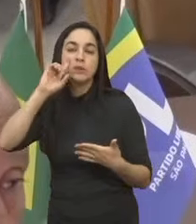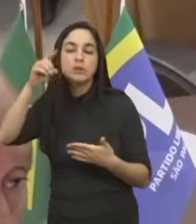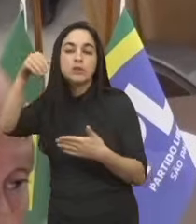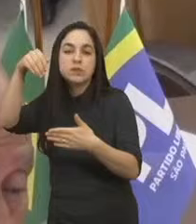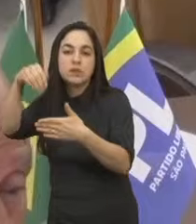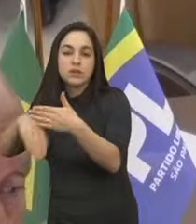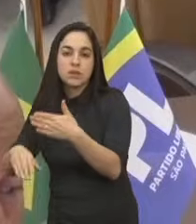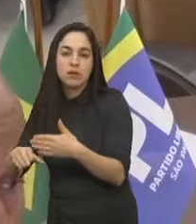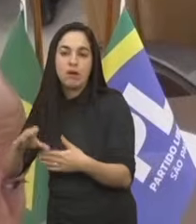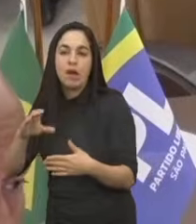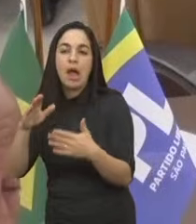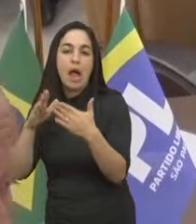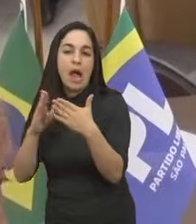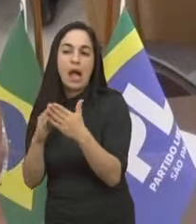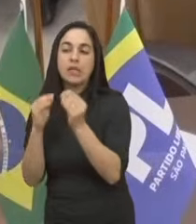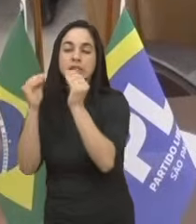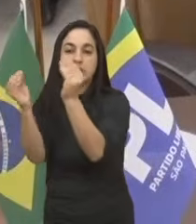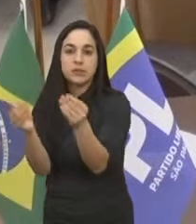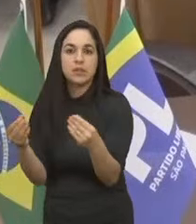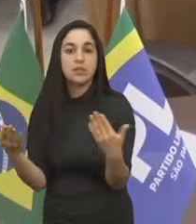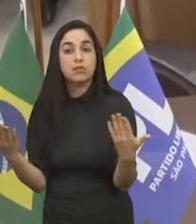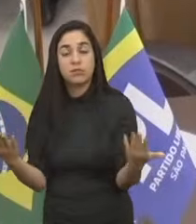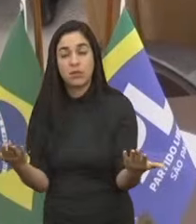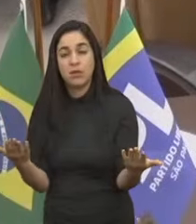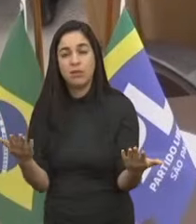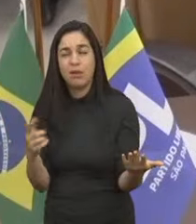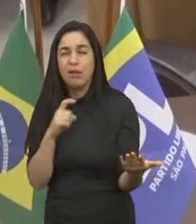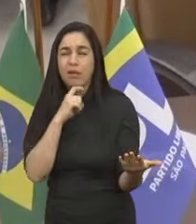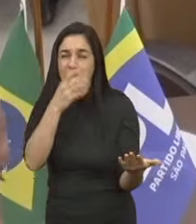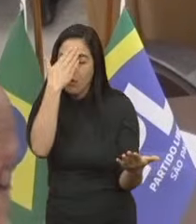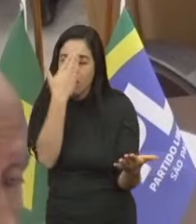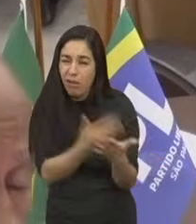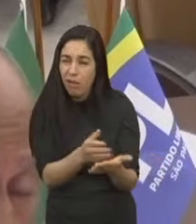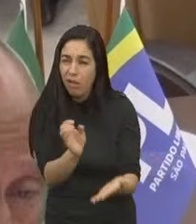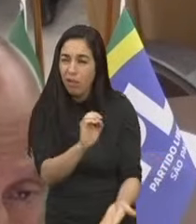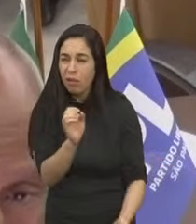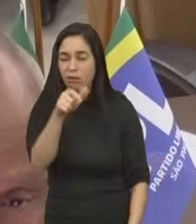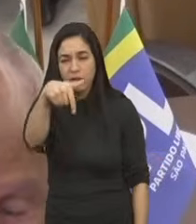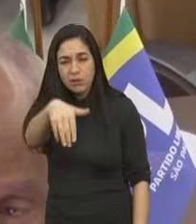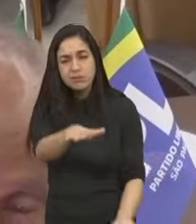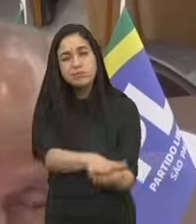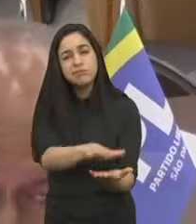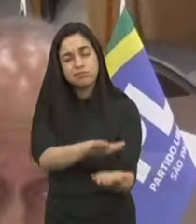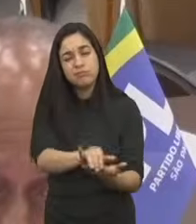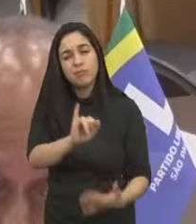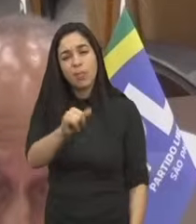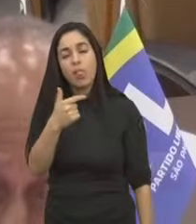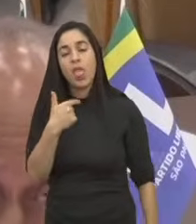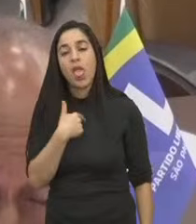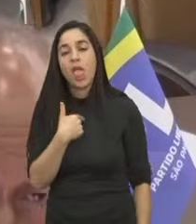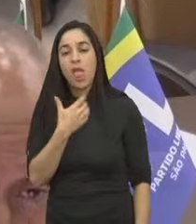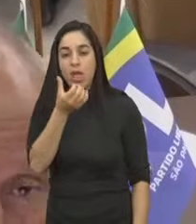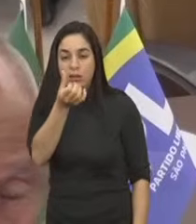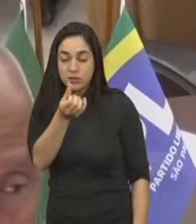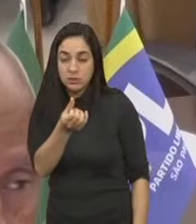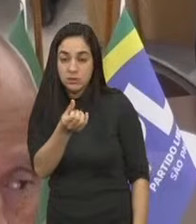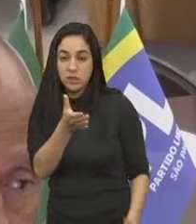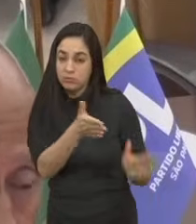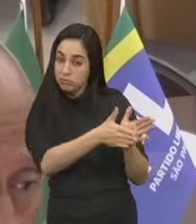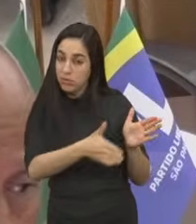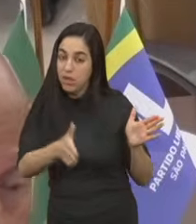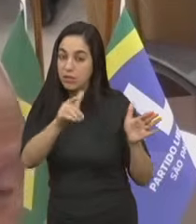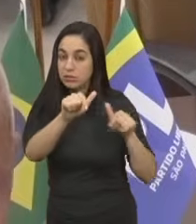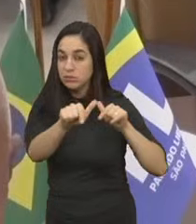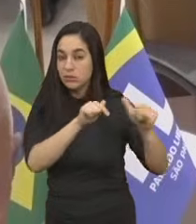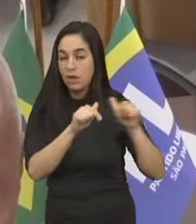casa popular para eles, para ninguém acreditar mais nada na cidade de Jacareí. Eu, com 6 mandatos aqui, hoje eu tenho que alertar